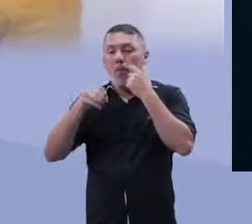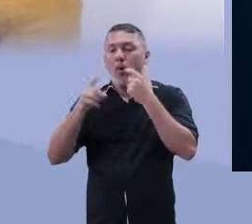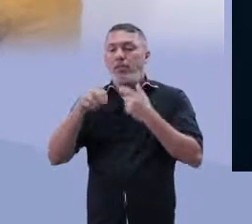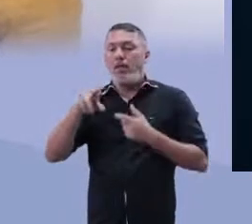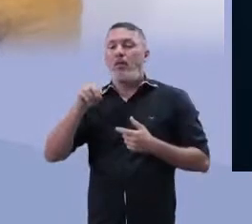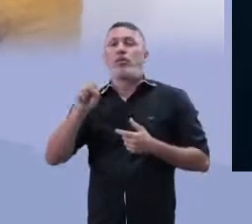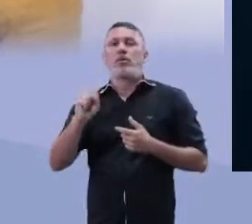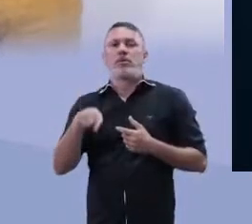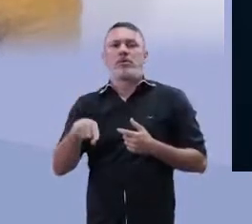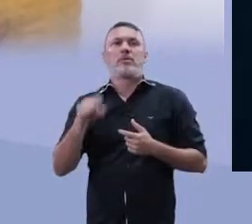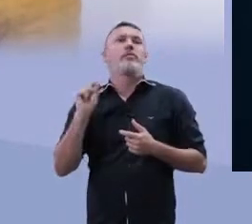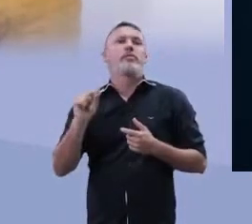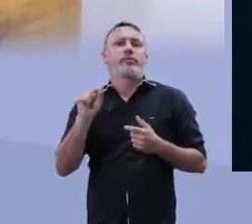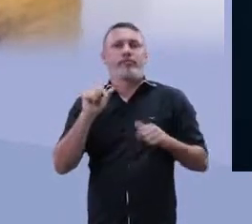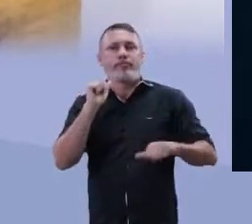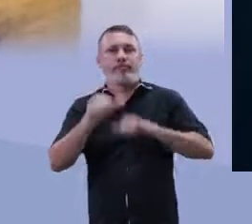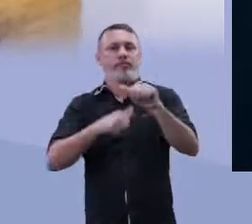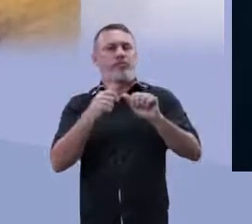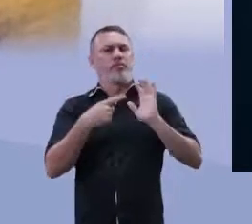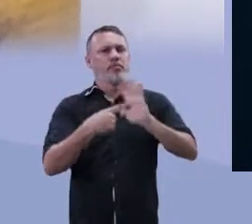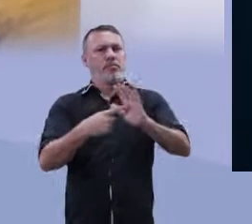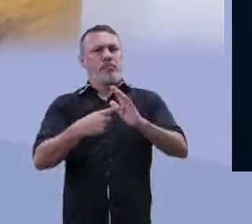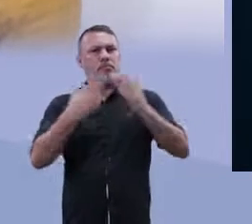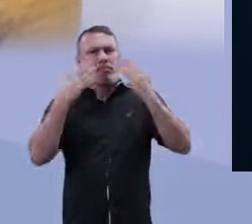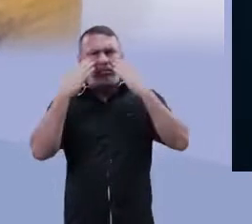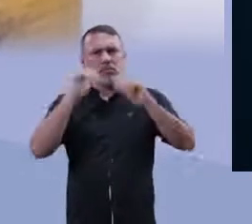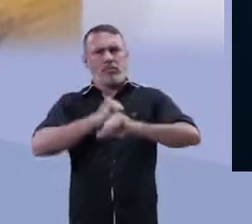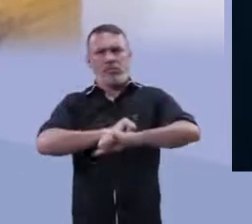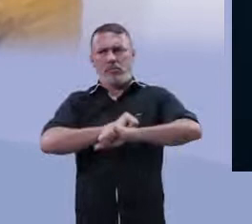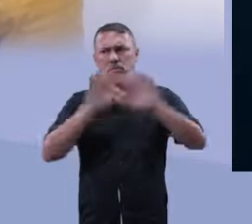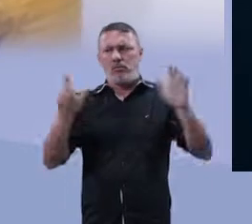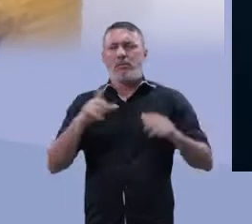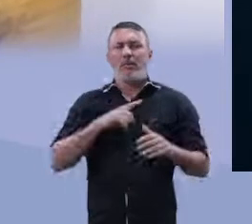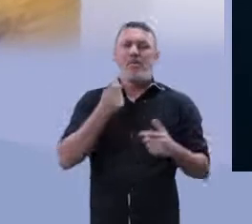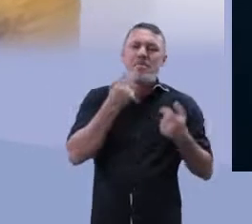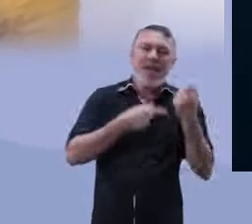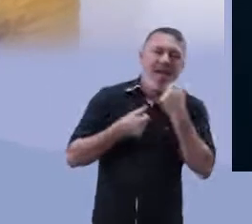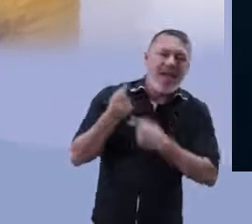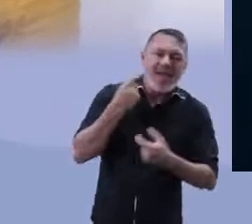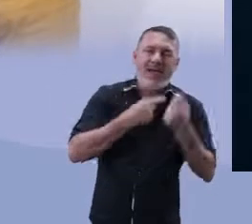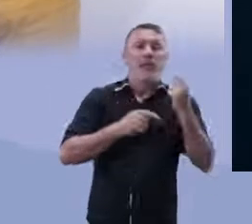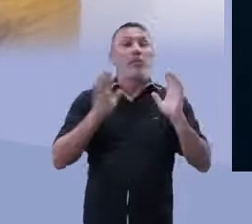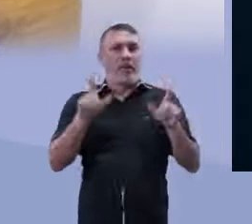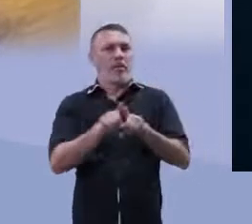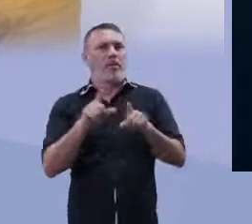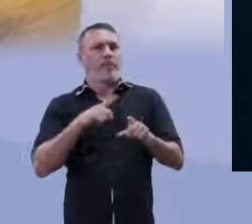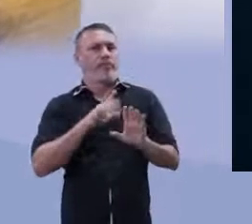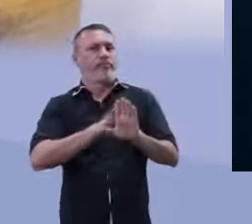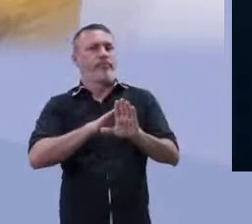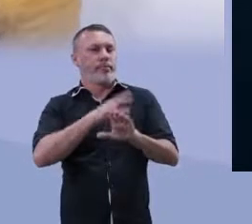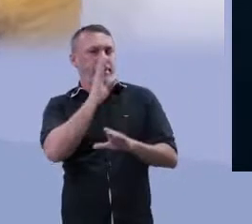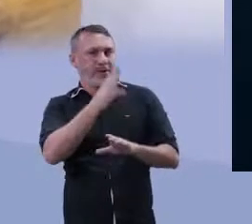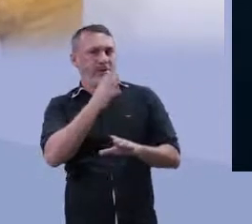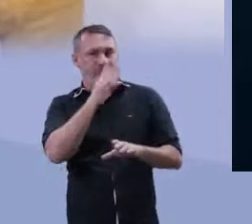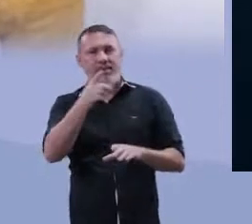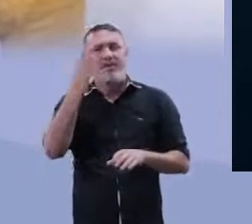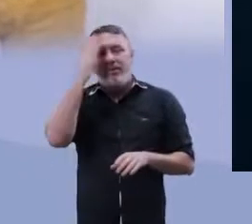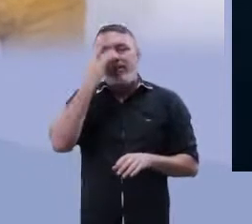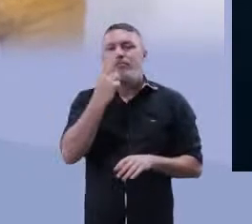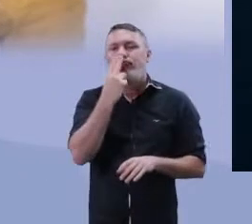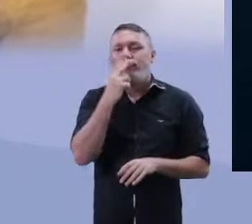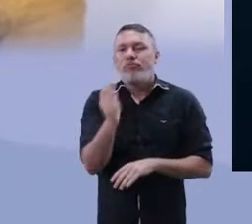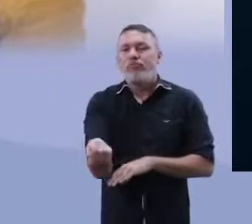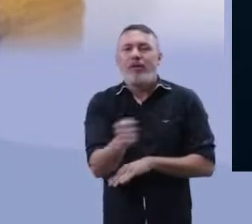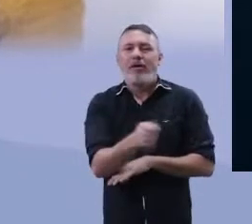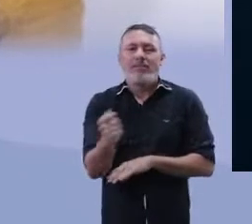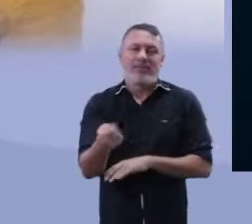e mostra, né, explicita isso de uma forma muito bem humorada, mas também muito bem crítica, né, coisa que o Chaplin tinha uma